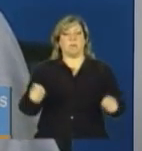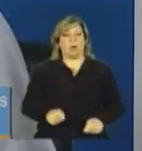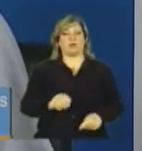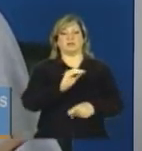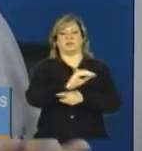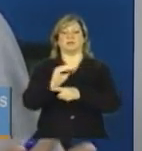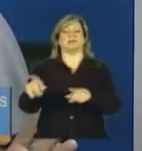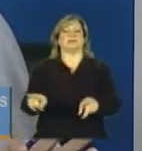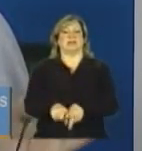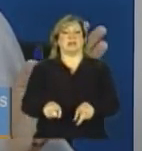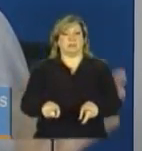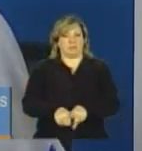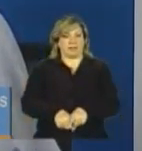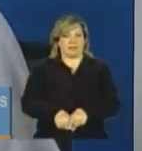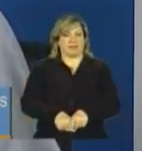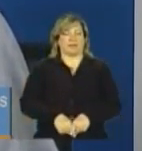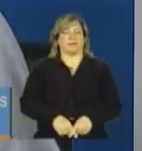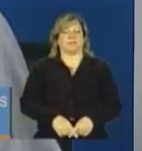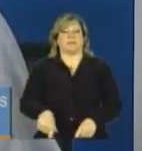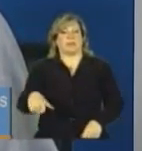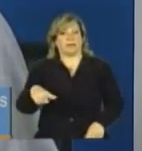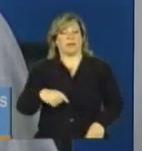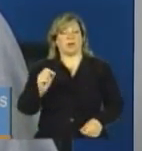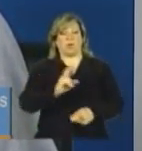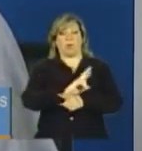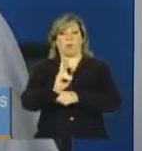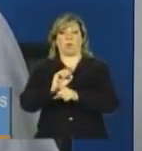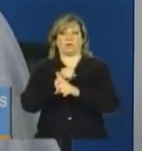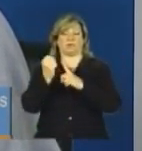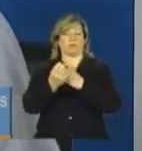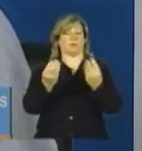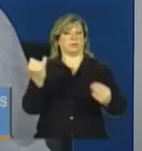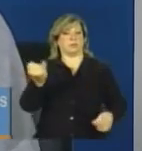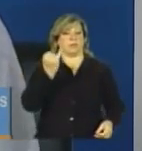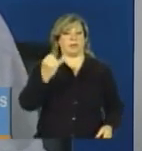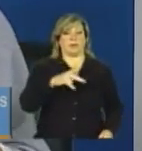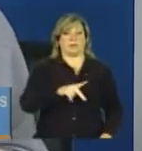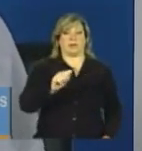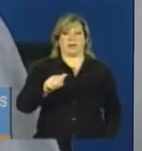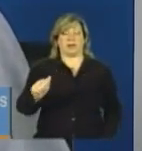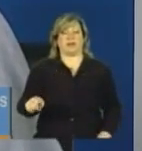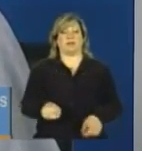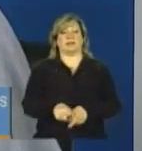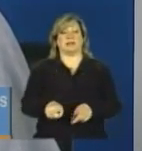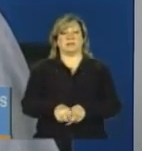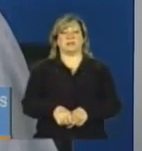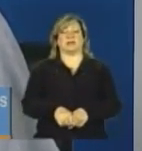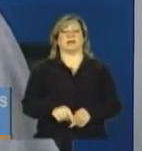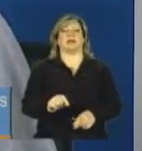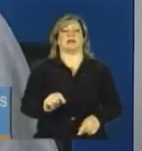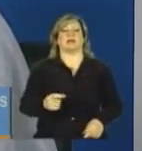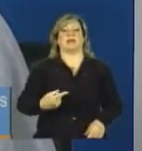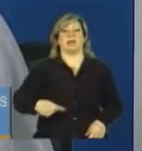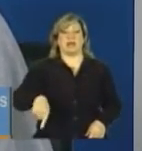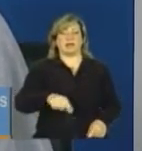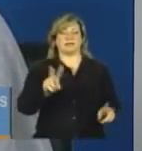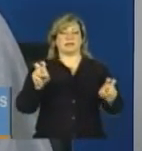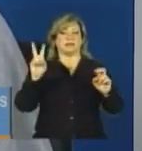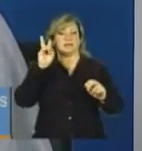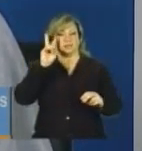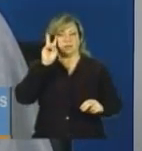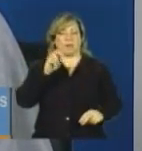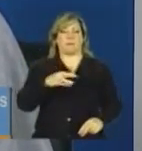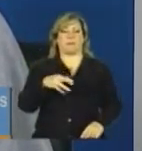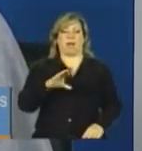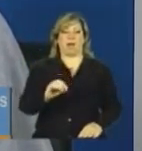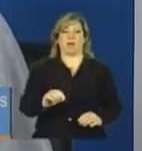atendidos, né? Então, tem uma questão de controle social muito importante no PA, né? E tem essa, só acrescentando essa essa questão do marco